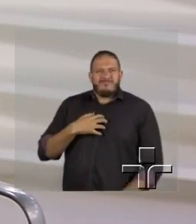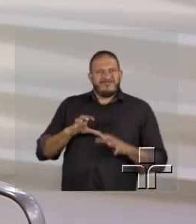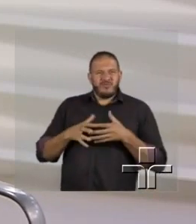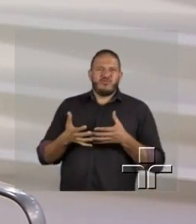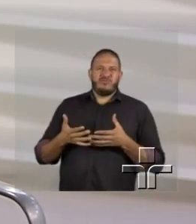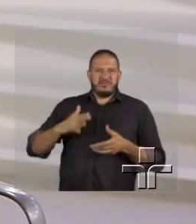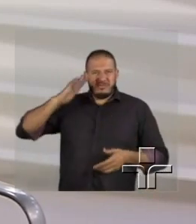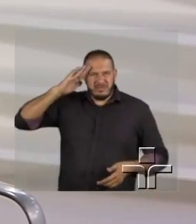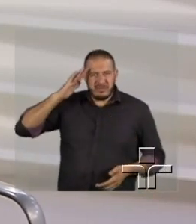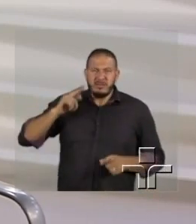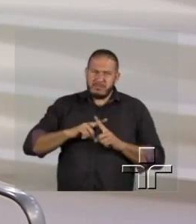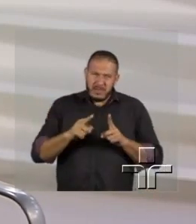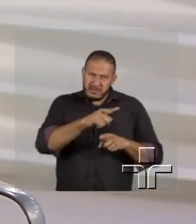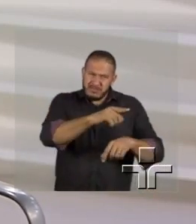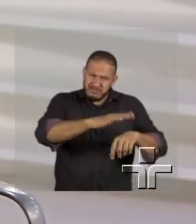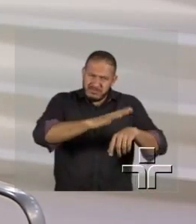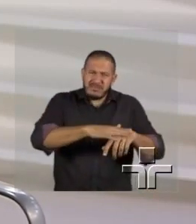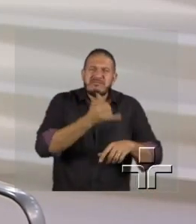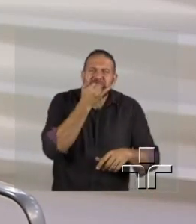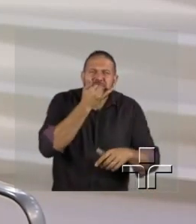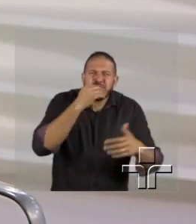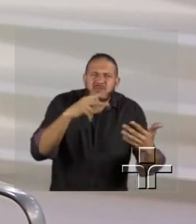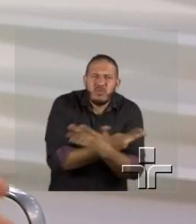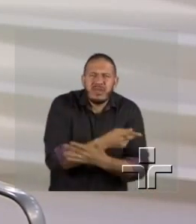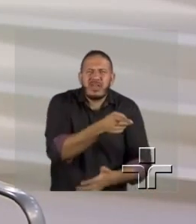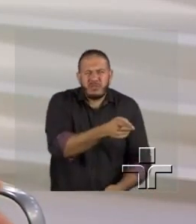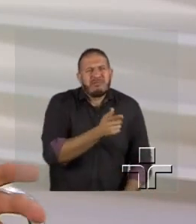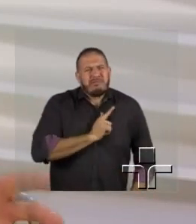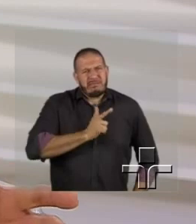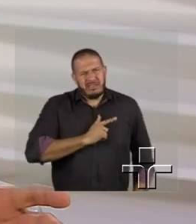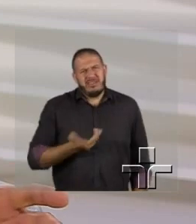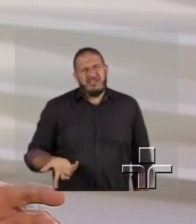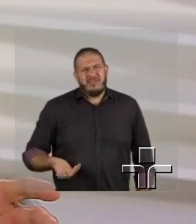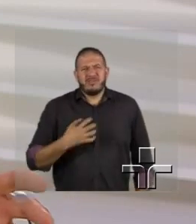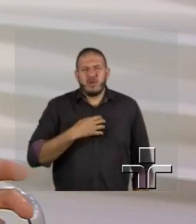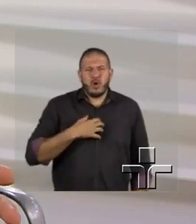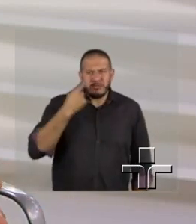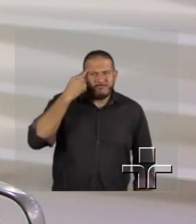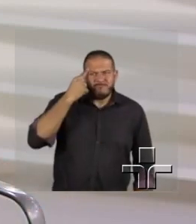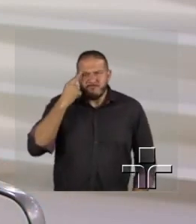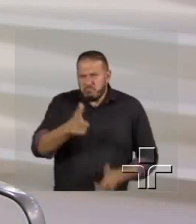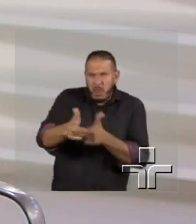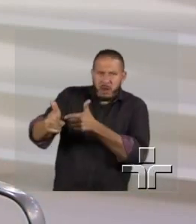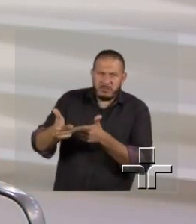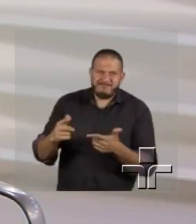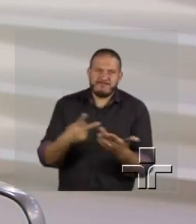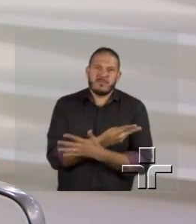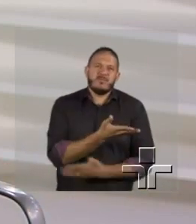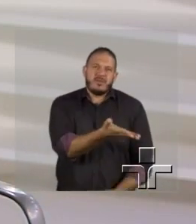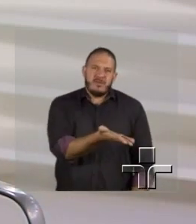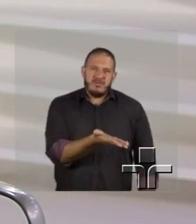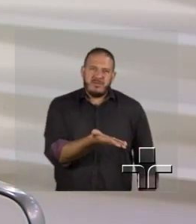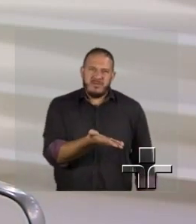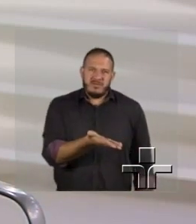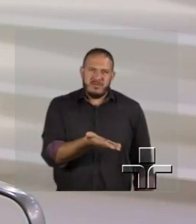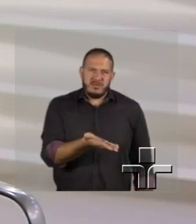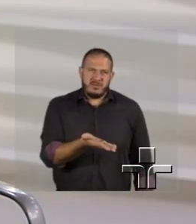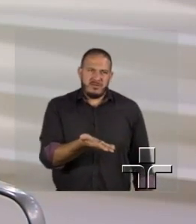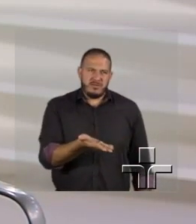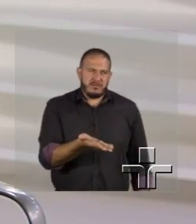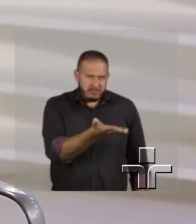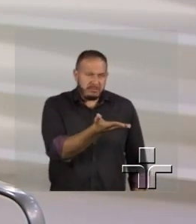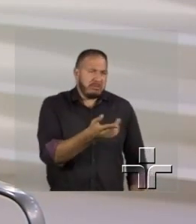em risco os direitos de outra pessoa, a vida de outras pessoas, tem que ser responsabilizado. Você entra num combate onde